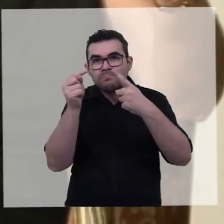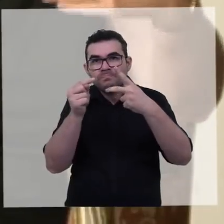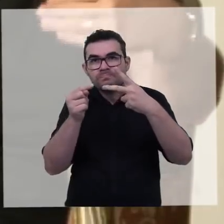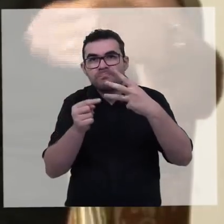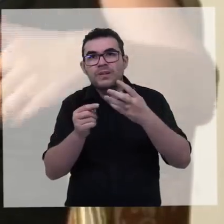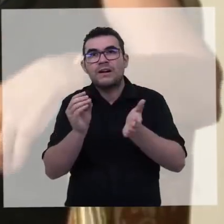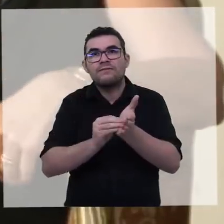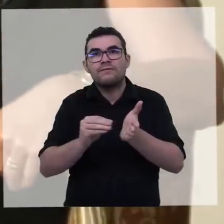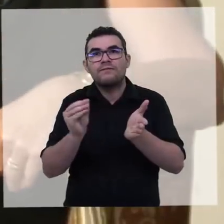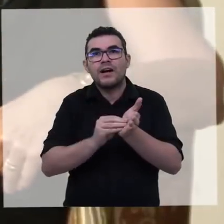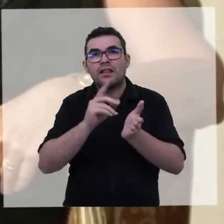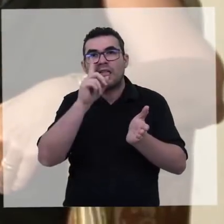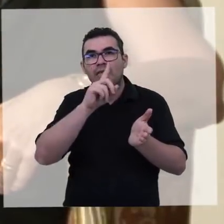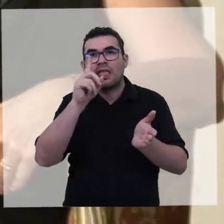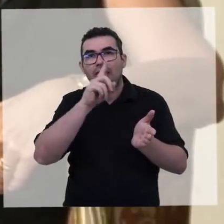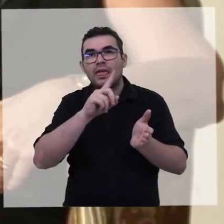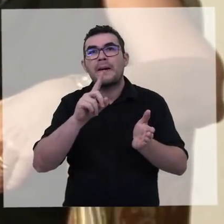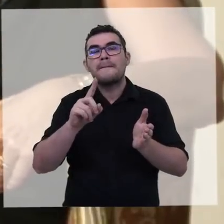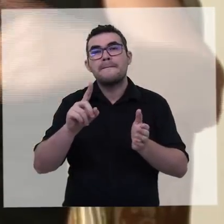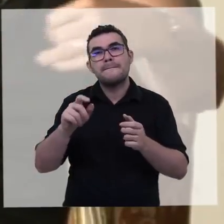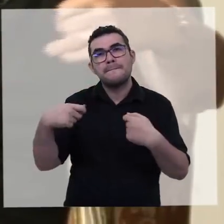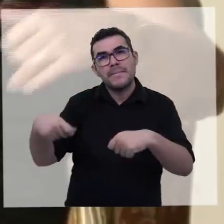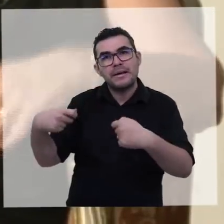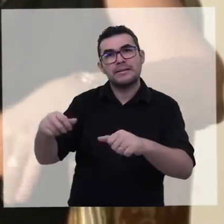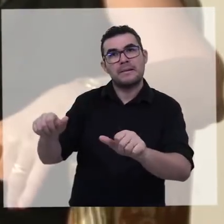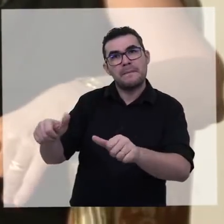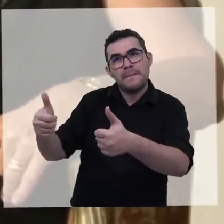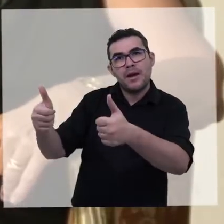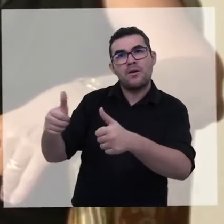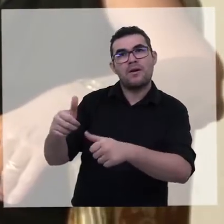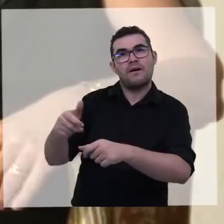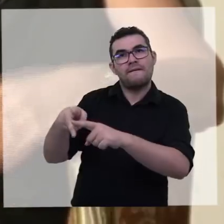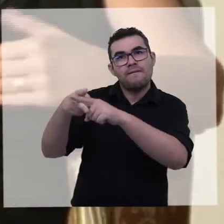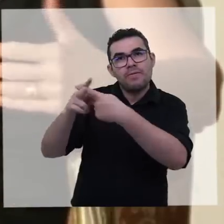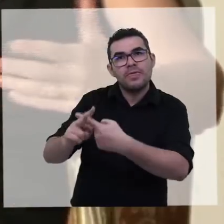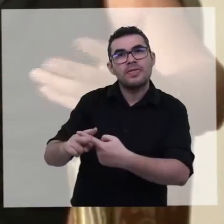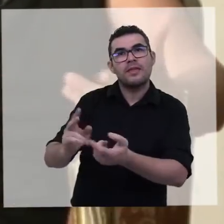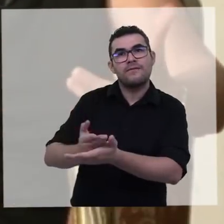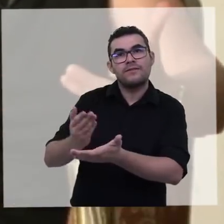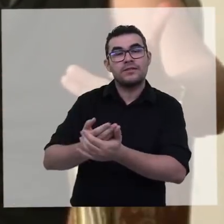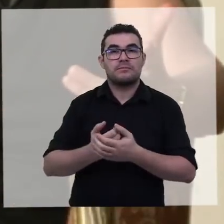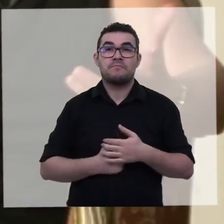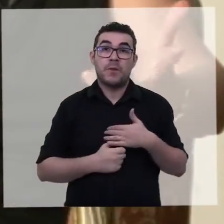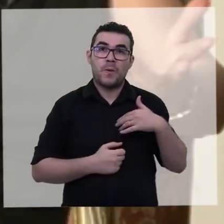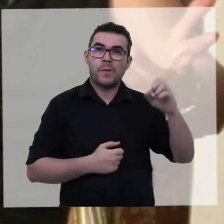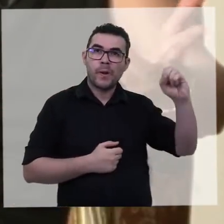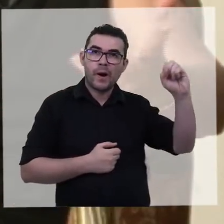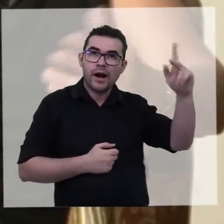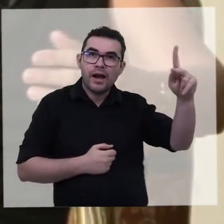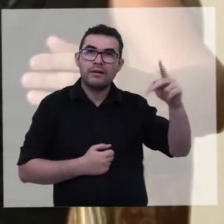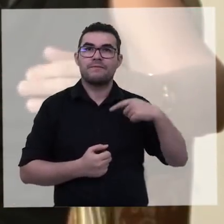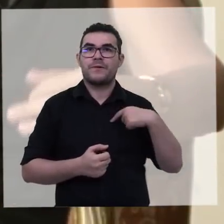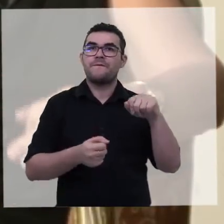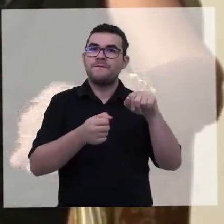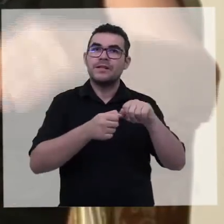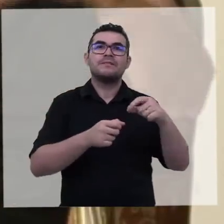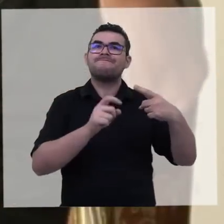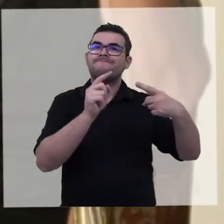os pontos que eu deveria melhorar na revista. Então eu fiz o dever de